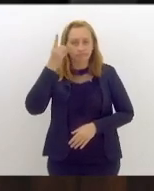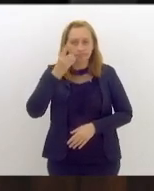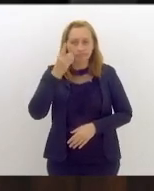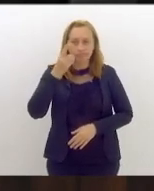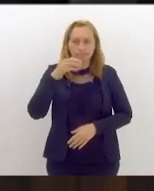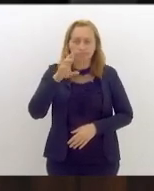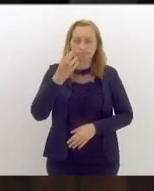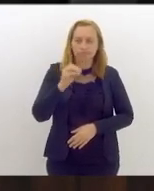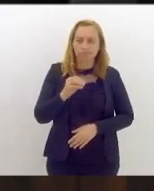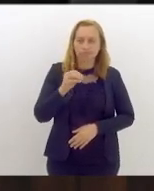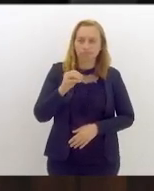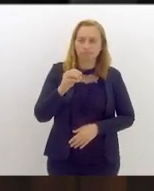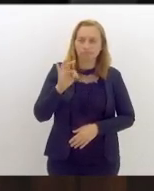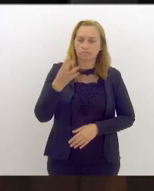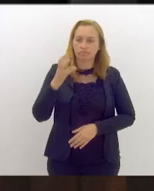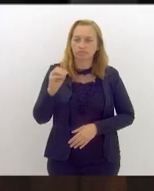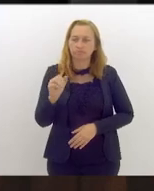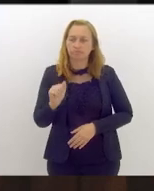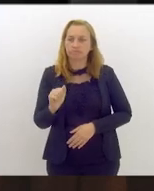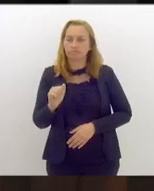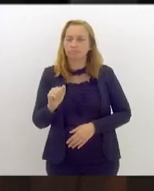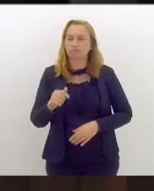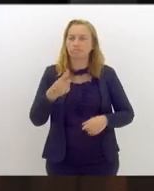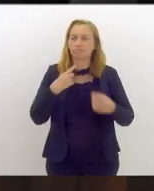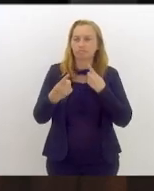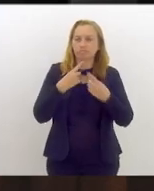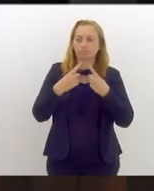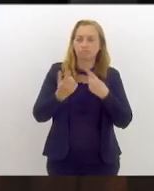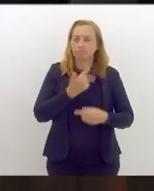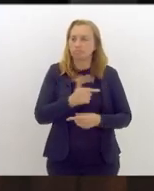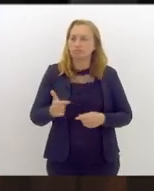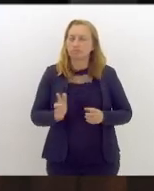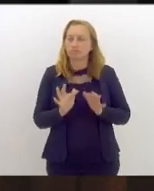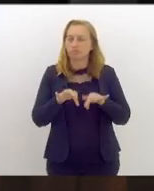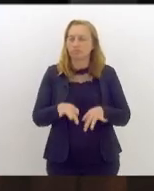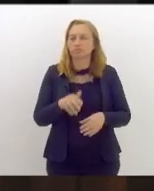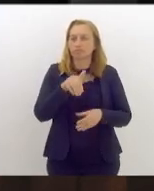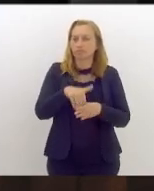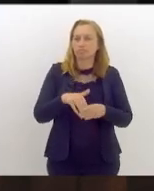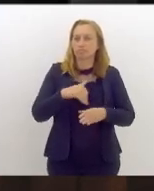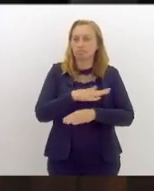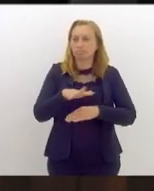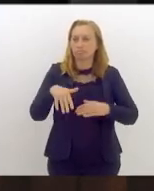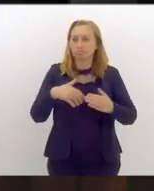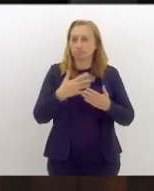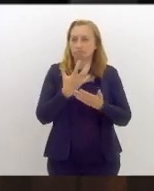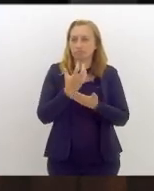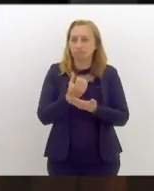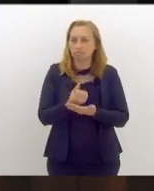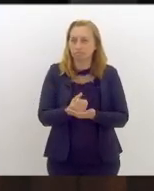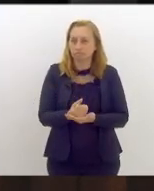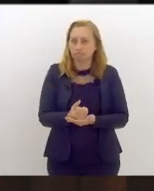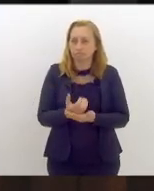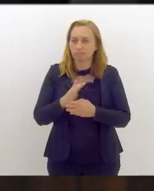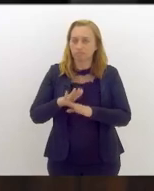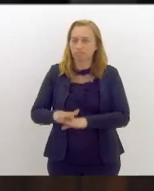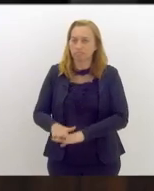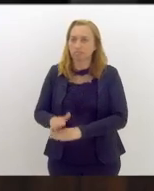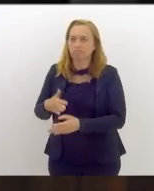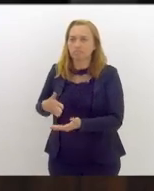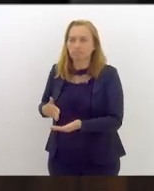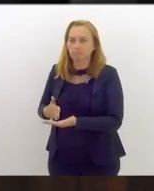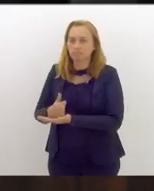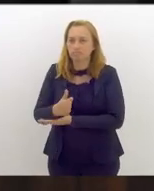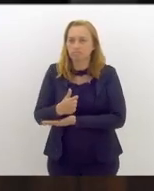Rodrigo Bacelar e Thiago Pampulha em discussão tá vendo que queria discutir encerrar da discussão em votação seus que aprovam